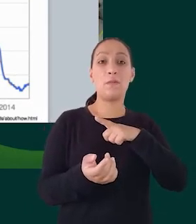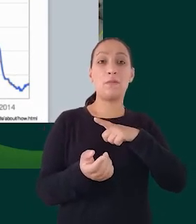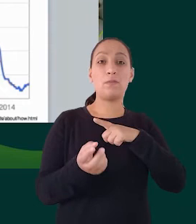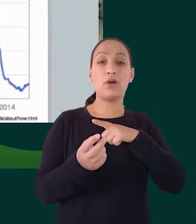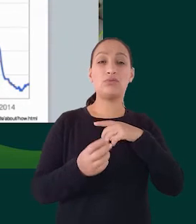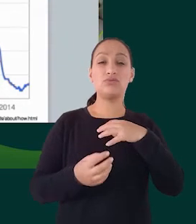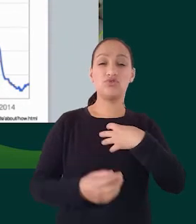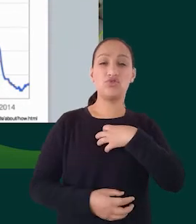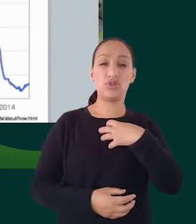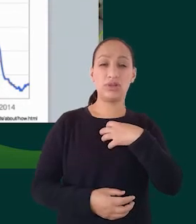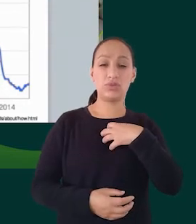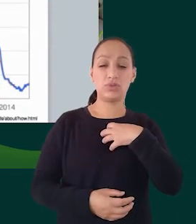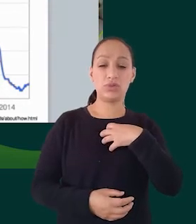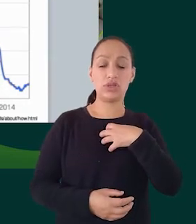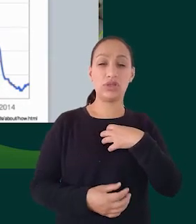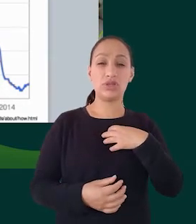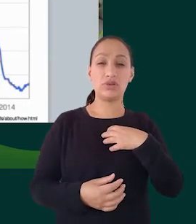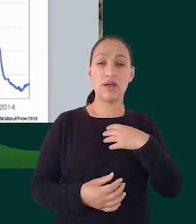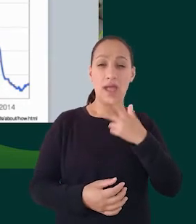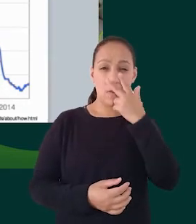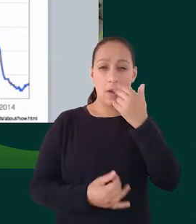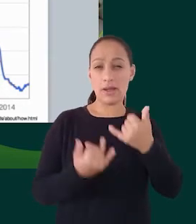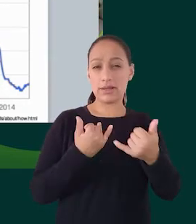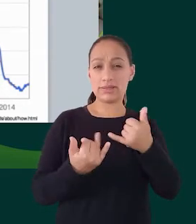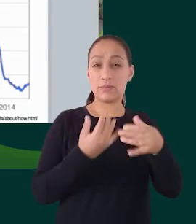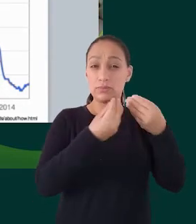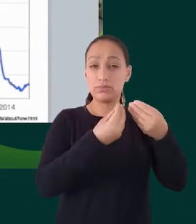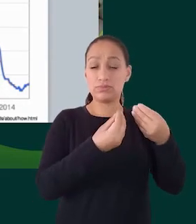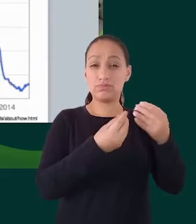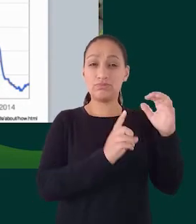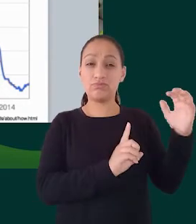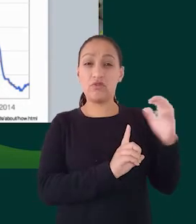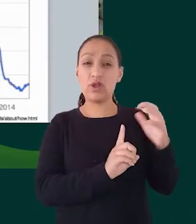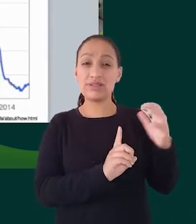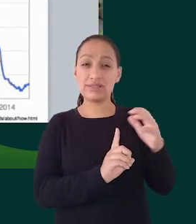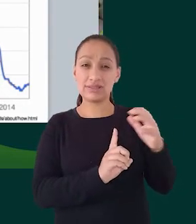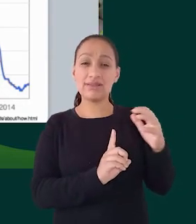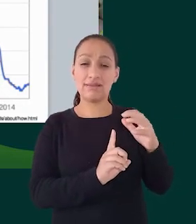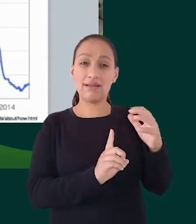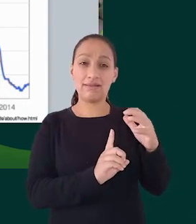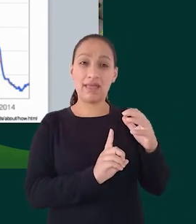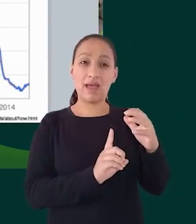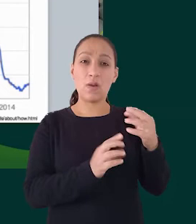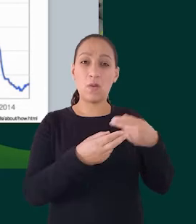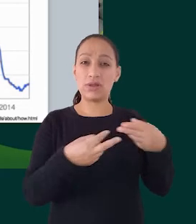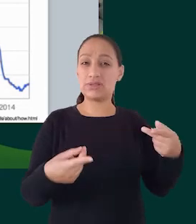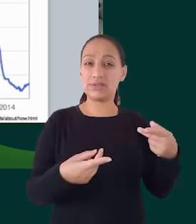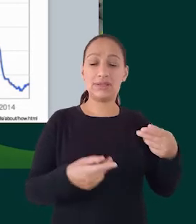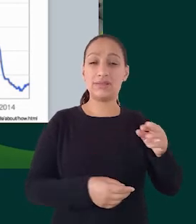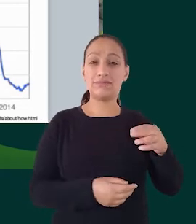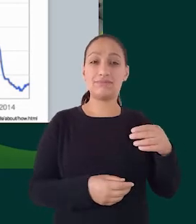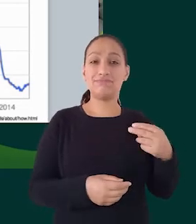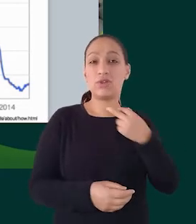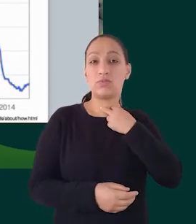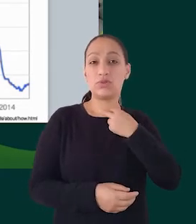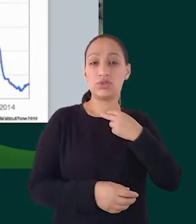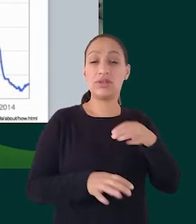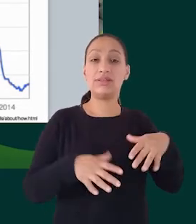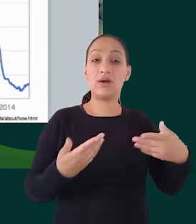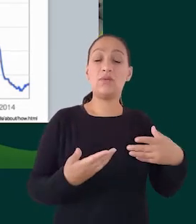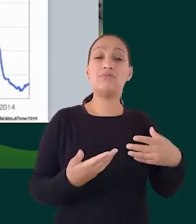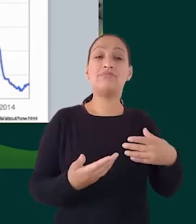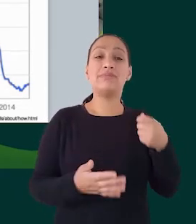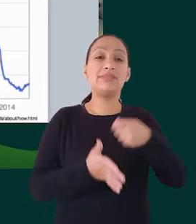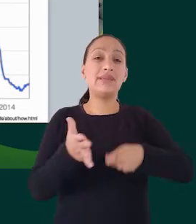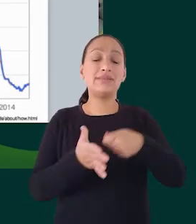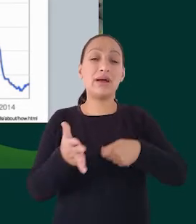ter uma abordagem que sofre de interferências indevidas, né? Então a gente sempre tenta fugir do viés. Um pesquisador